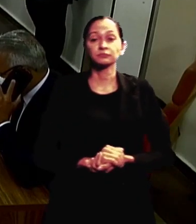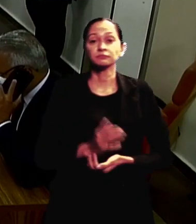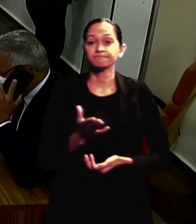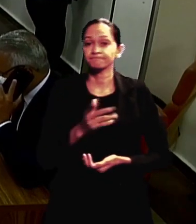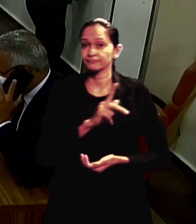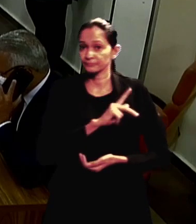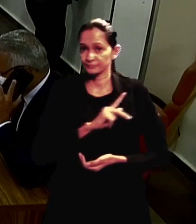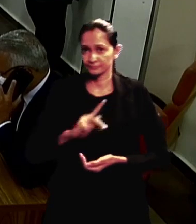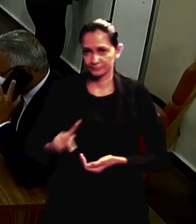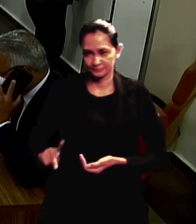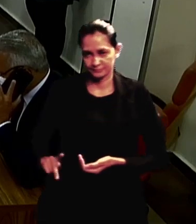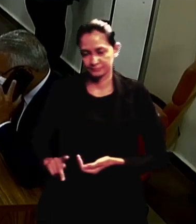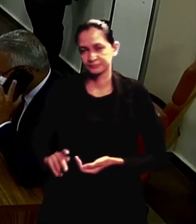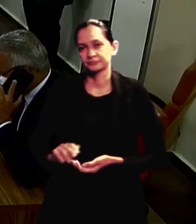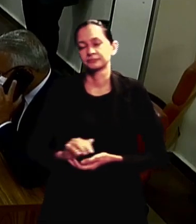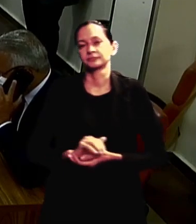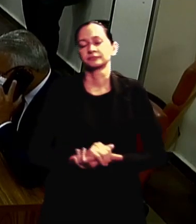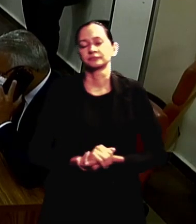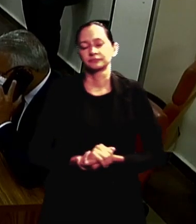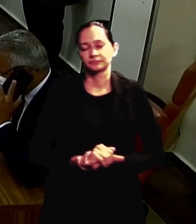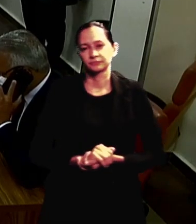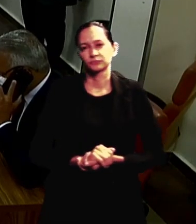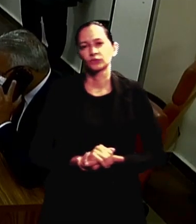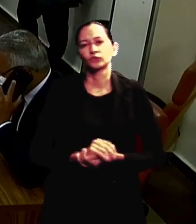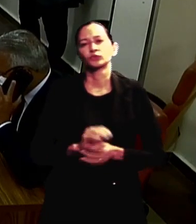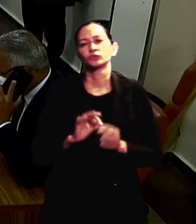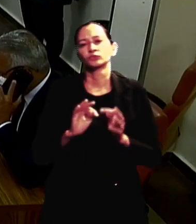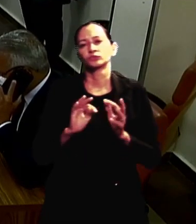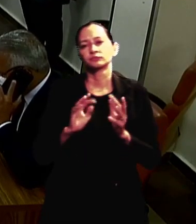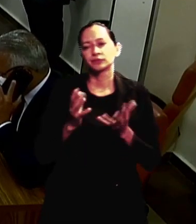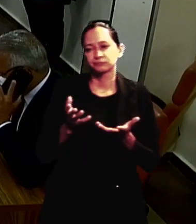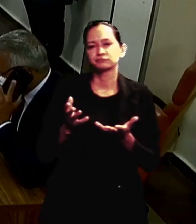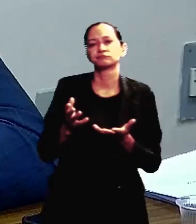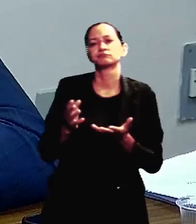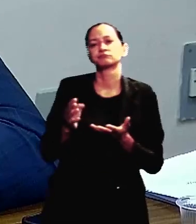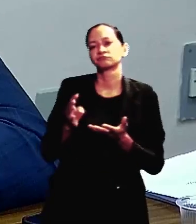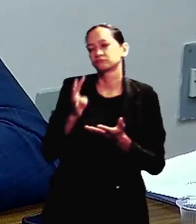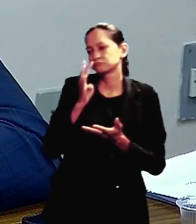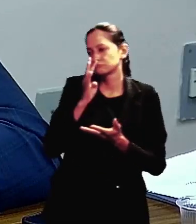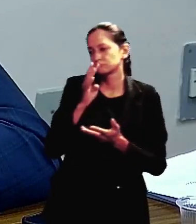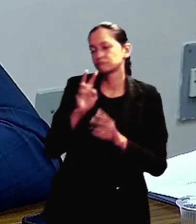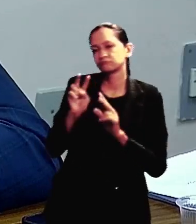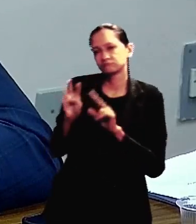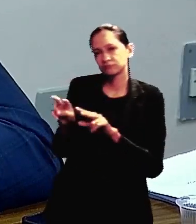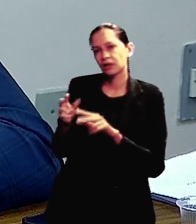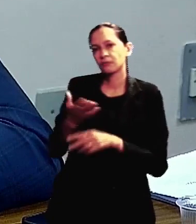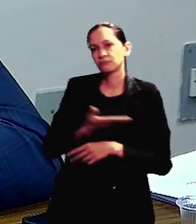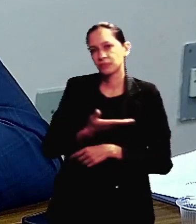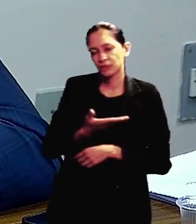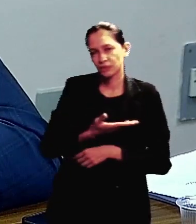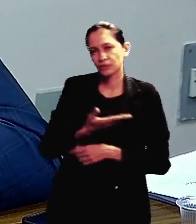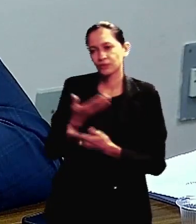Senhor presidente, com todas as vênias ao meu amigo, vereador Leandro Senna,